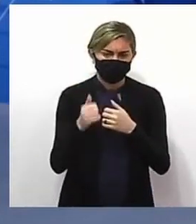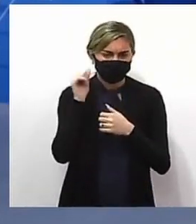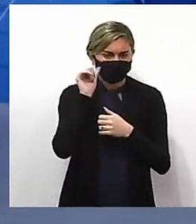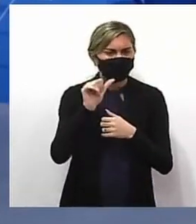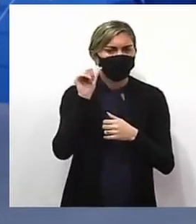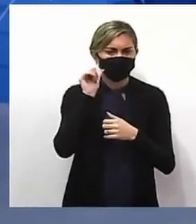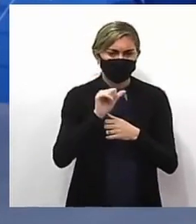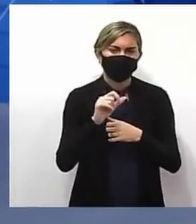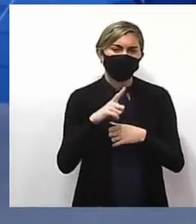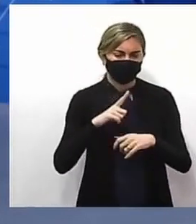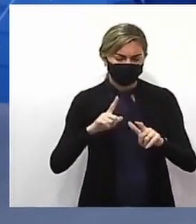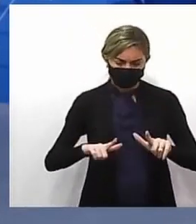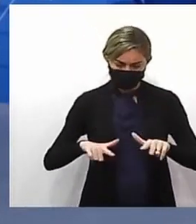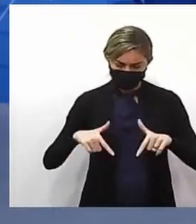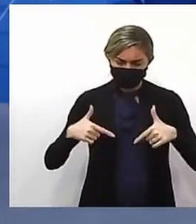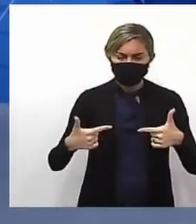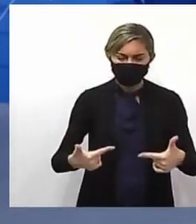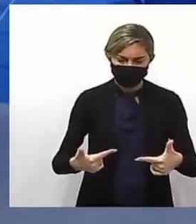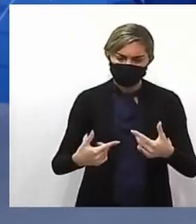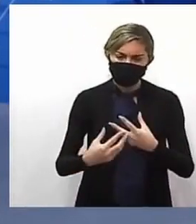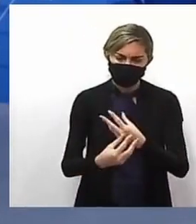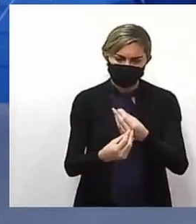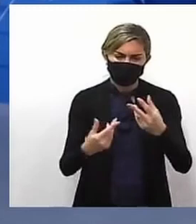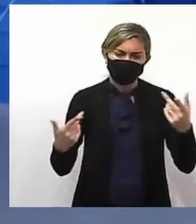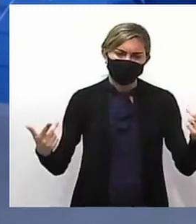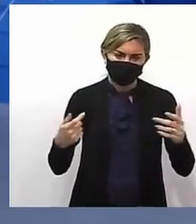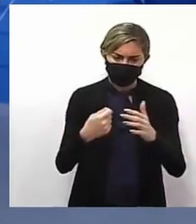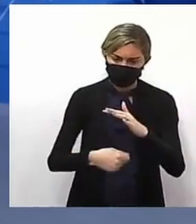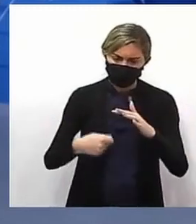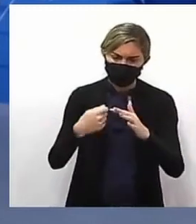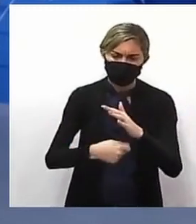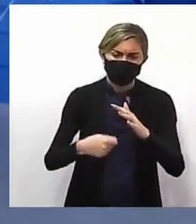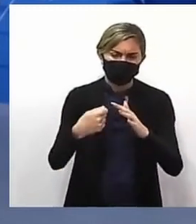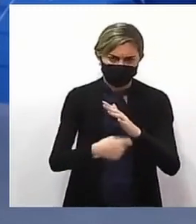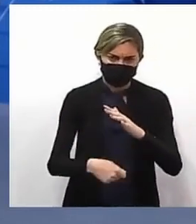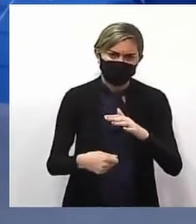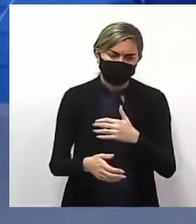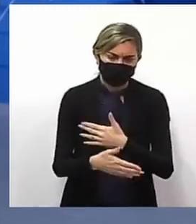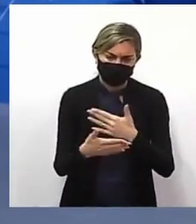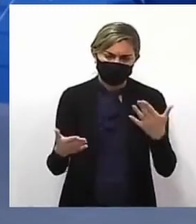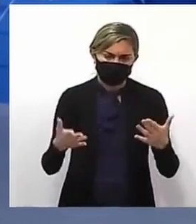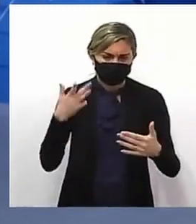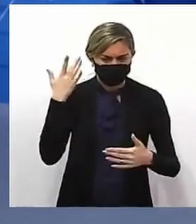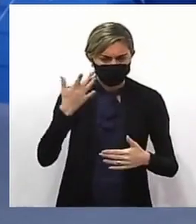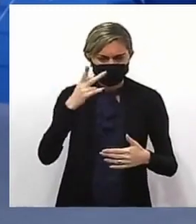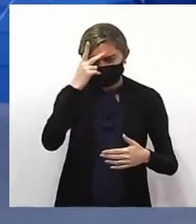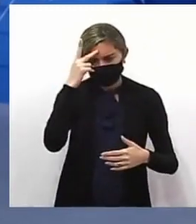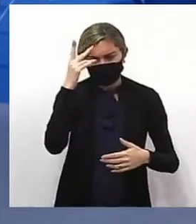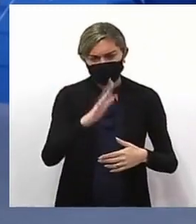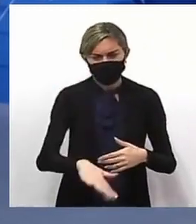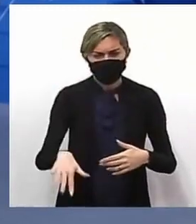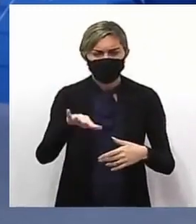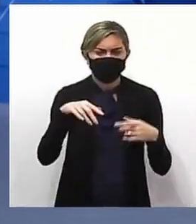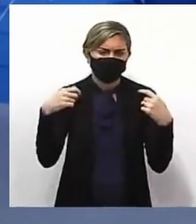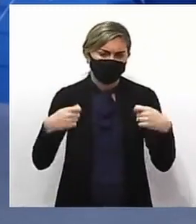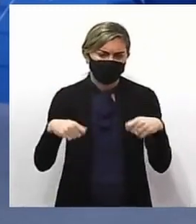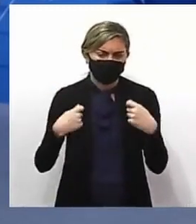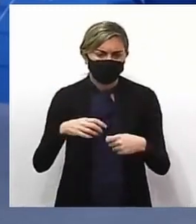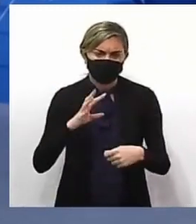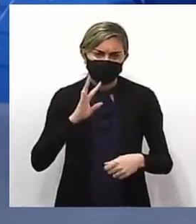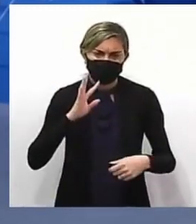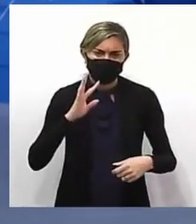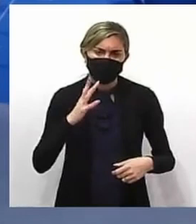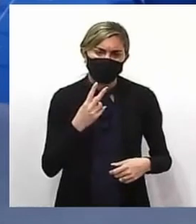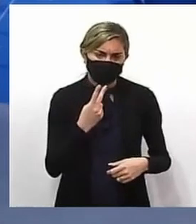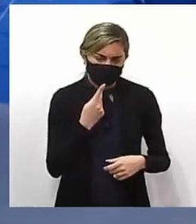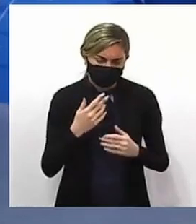mulheres elas tomam a frente, né, de muitas coisas, de muitas lutas. Então acho que as pessoas precisavam conhecer esse